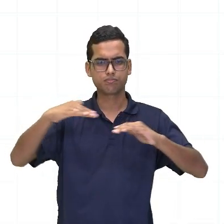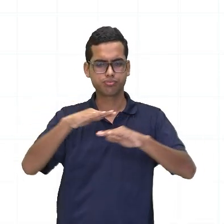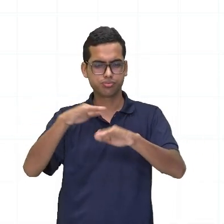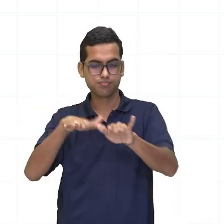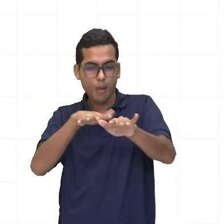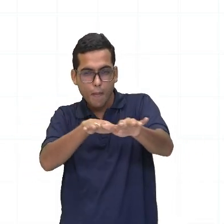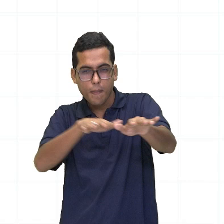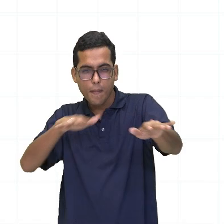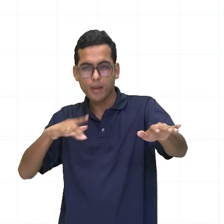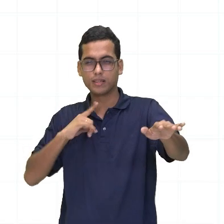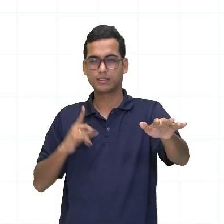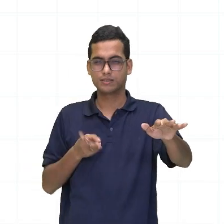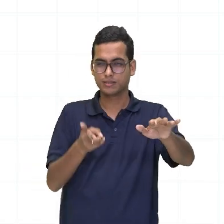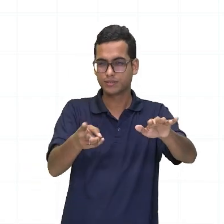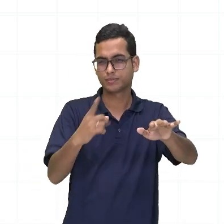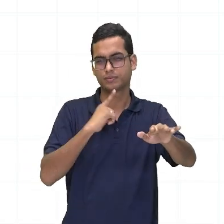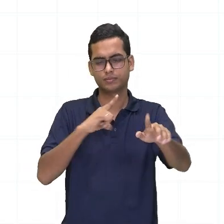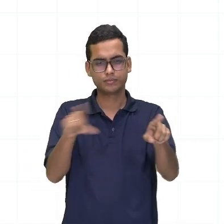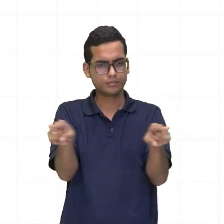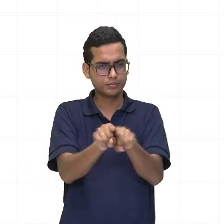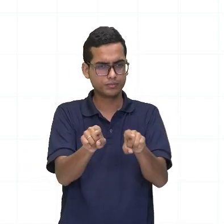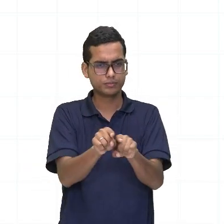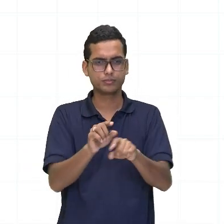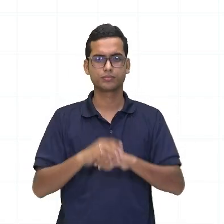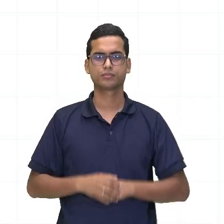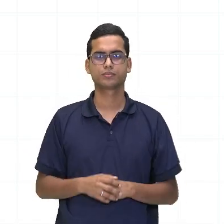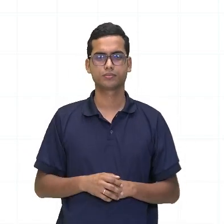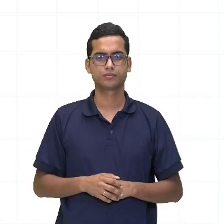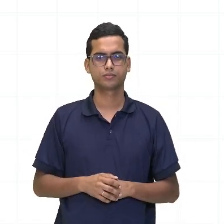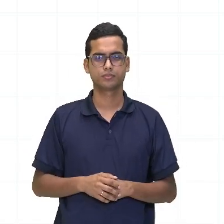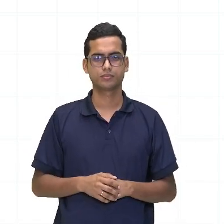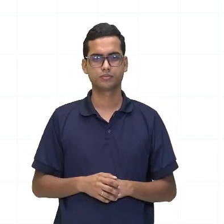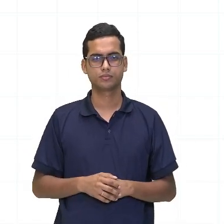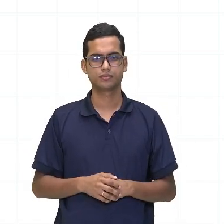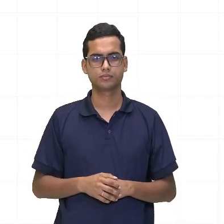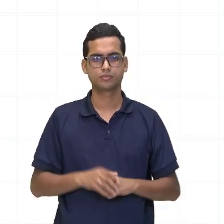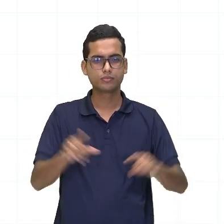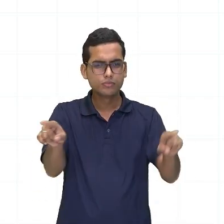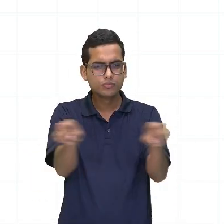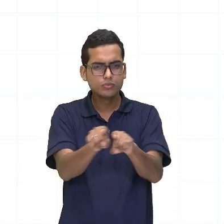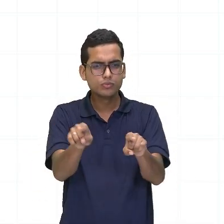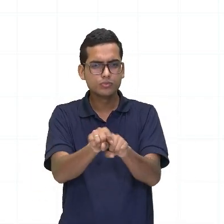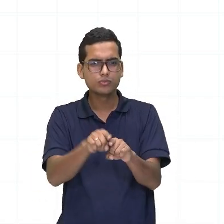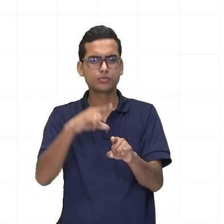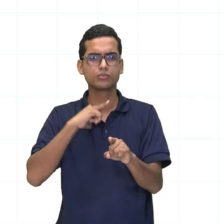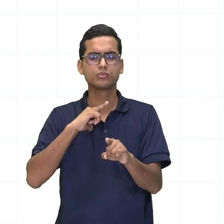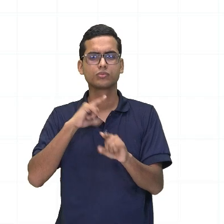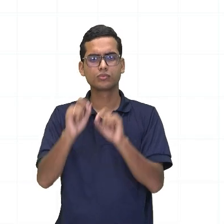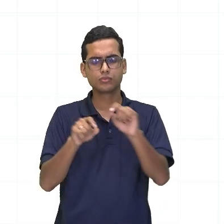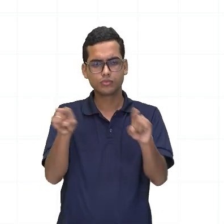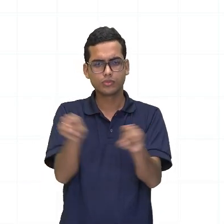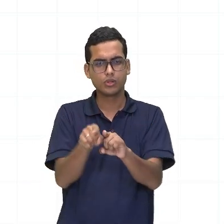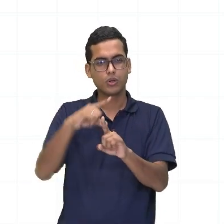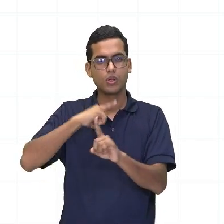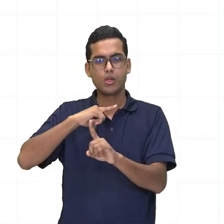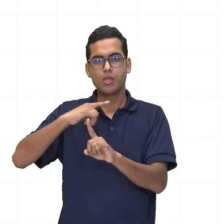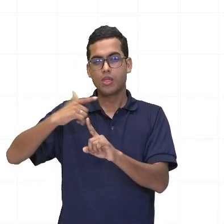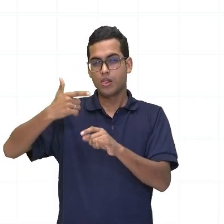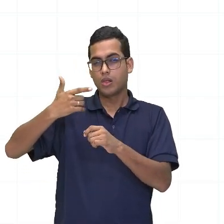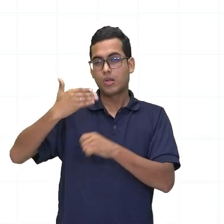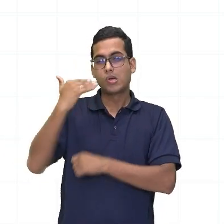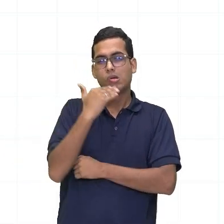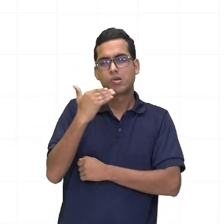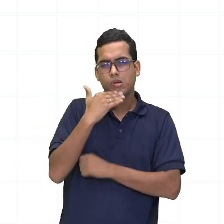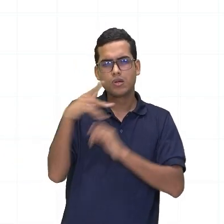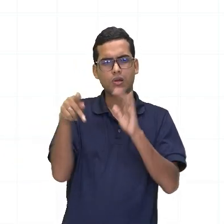gente percebe também uma ineficiência, né, no transporte, porque, afinal de contas, eles vão consumir combustíveis que a gente chama